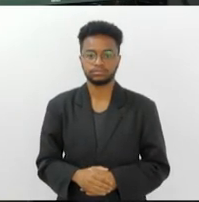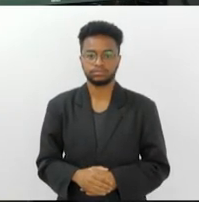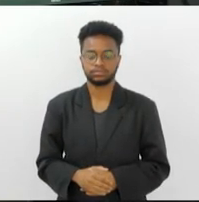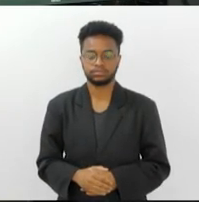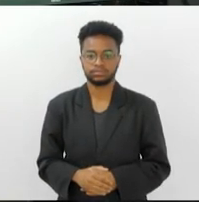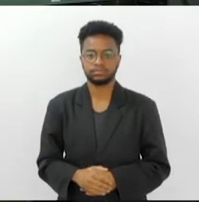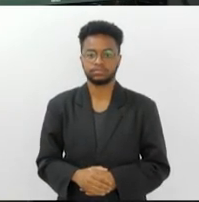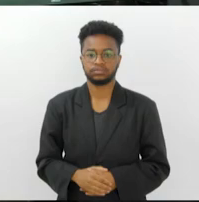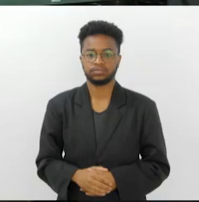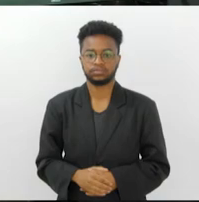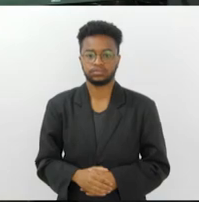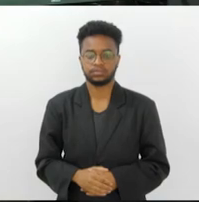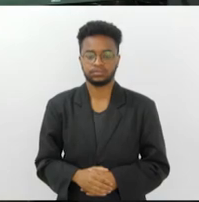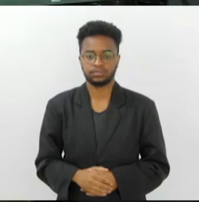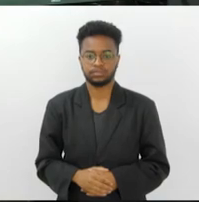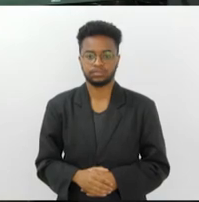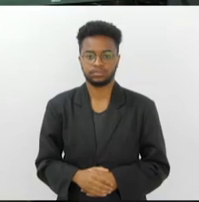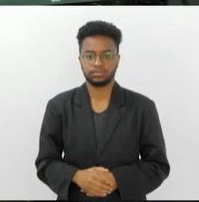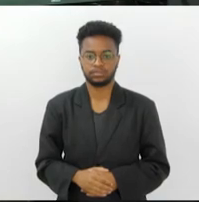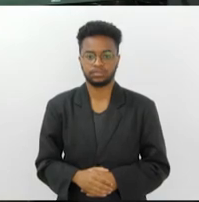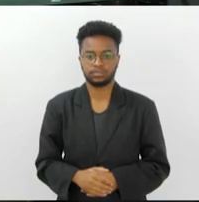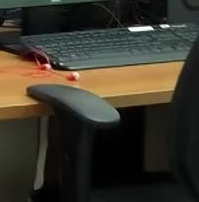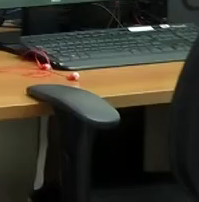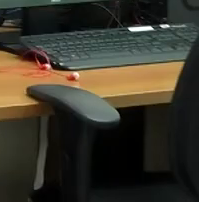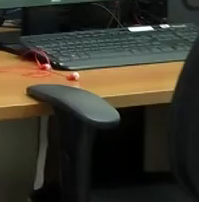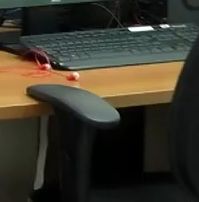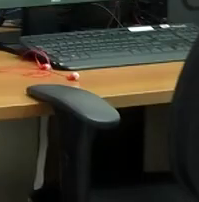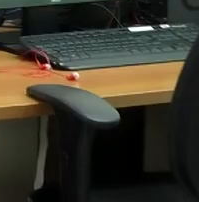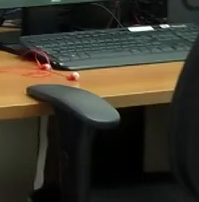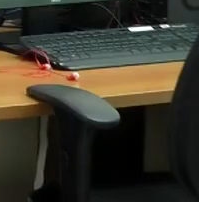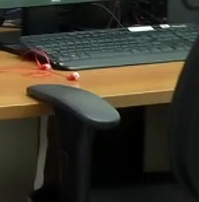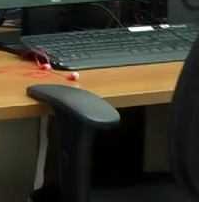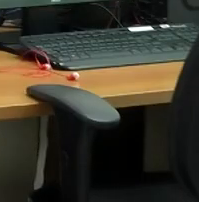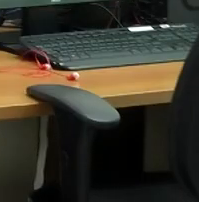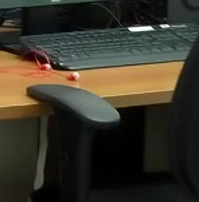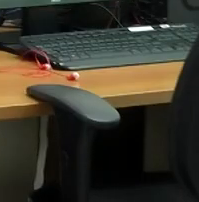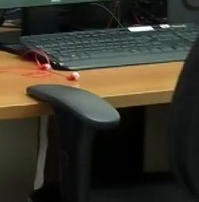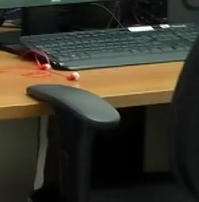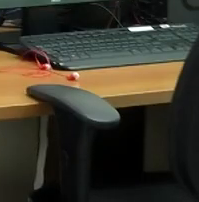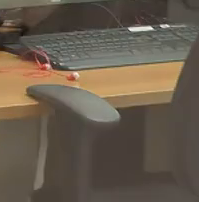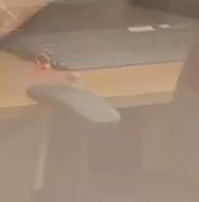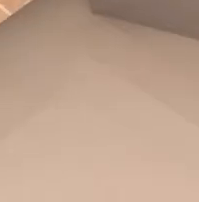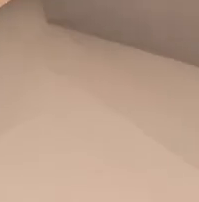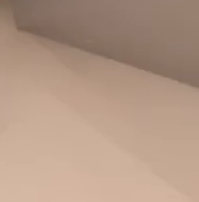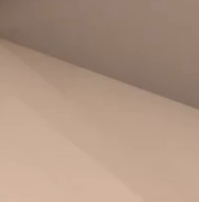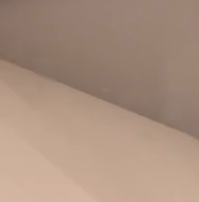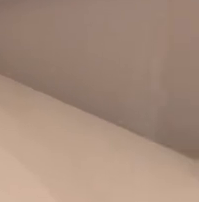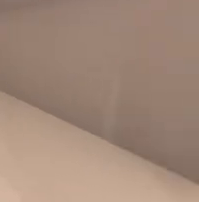tvalerj@alerj.rj.gov.br. Um ótimo dia para você e até amanhã.